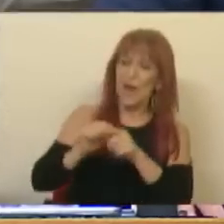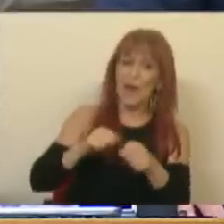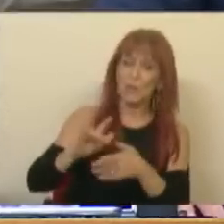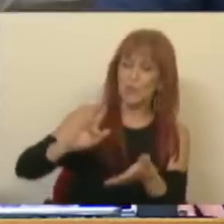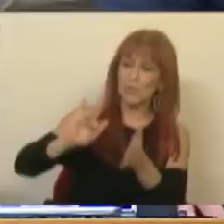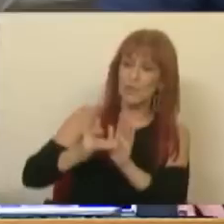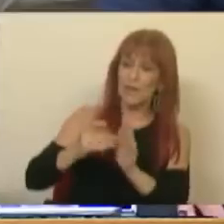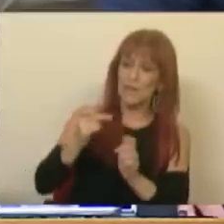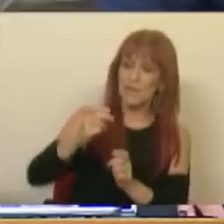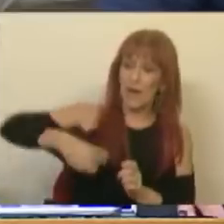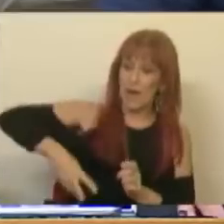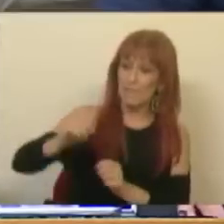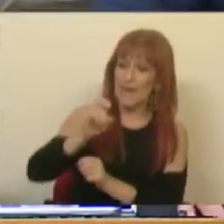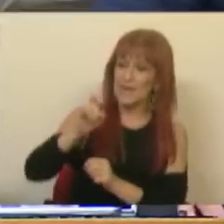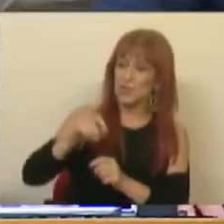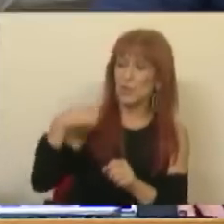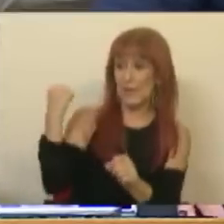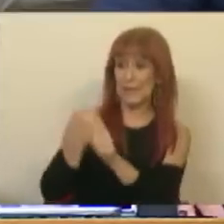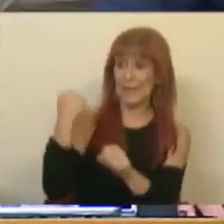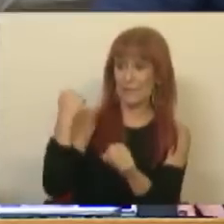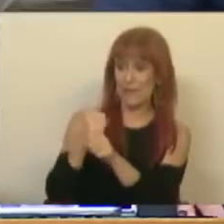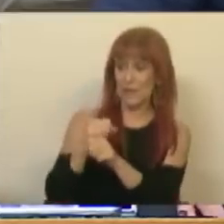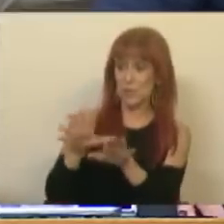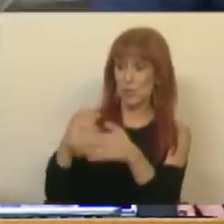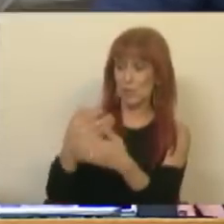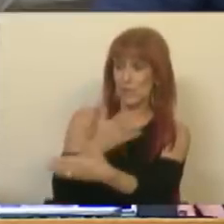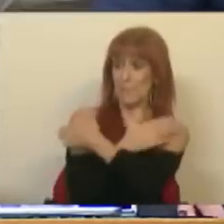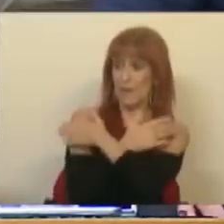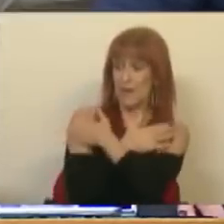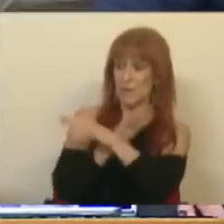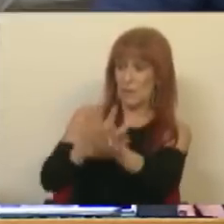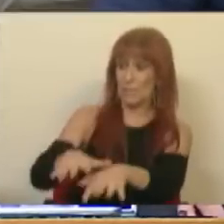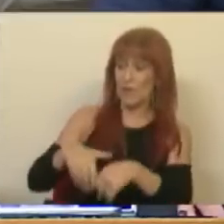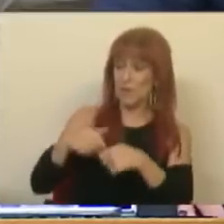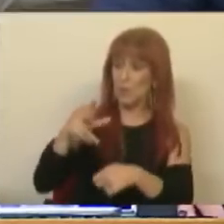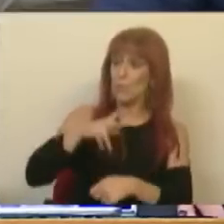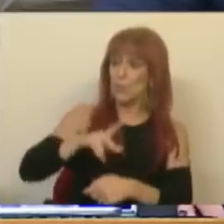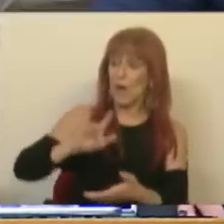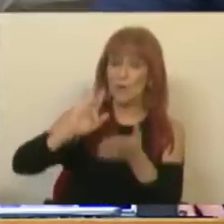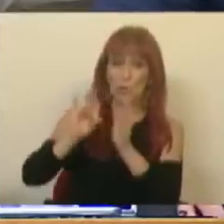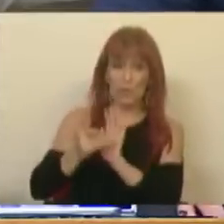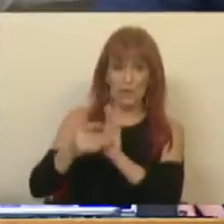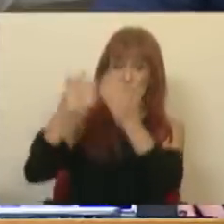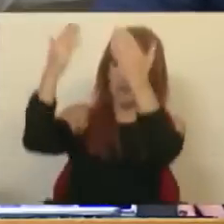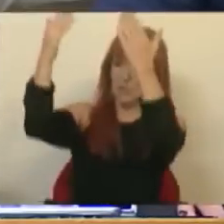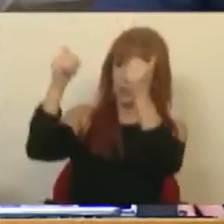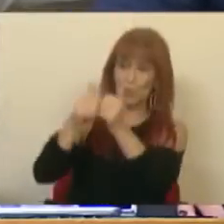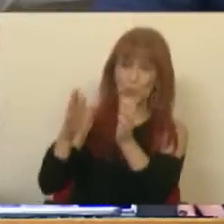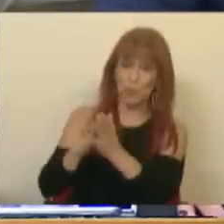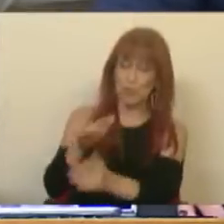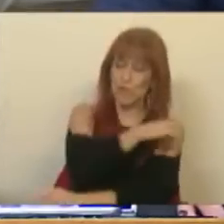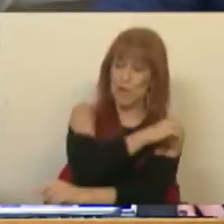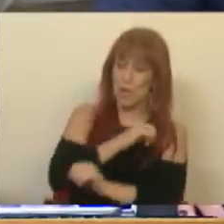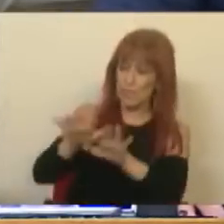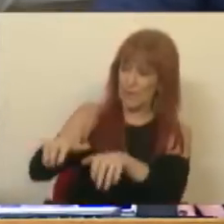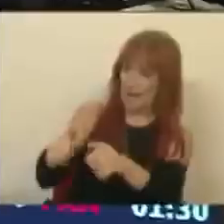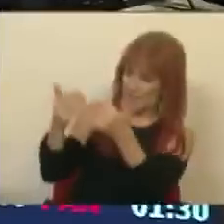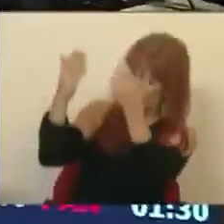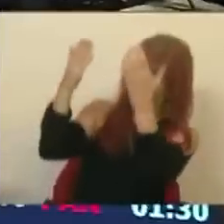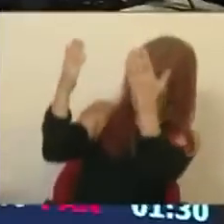do âmbito das atividades de grupos de amizade parlamentar de Portugal e Brasil saúde a todos é o número da